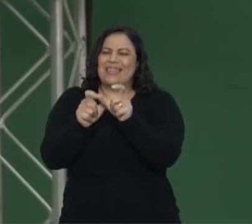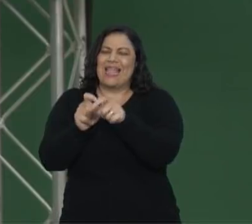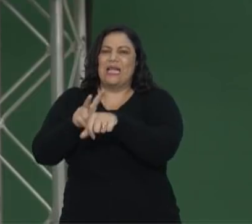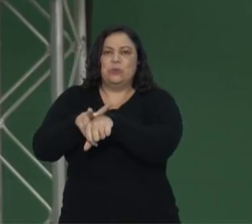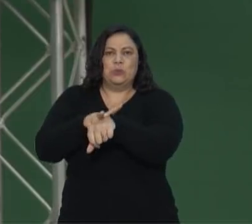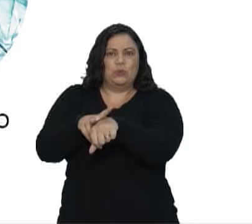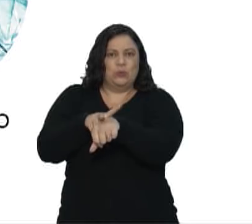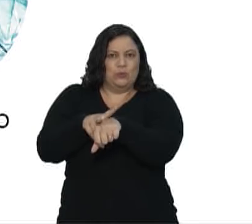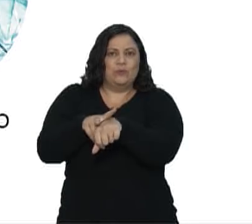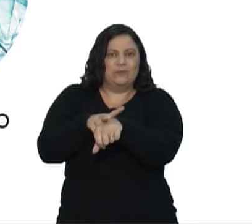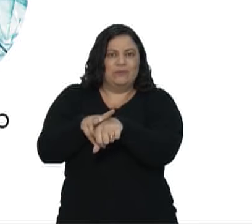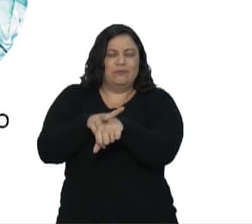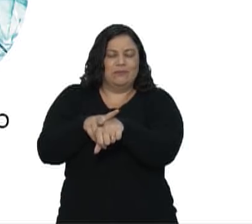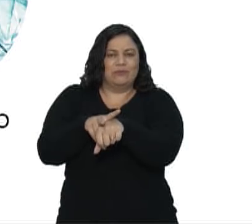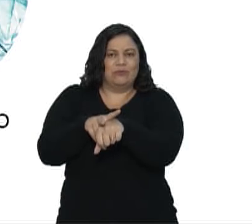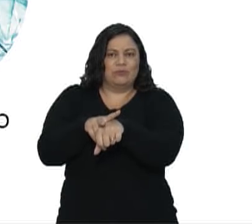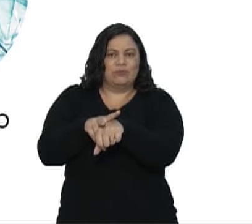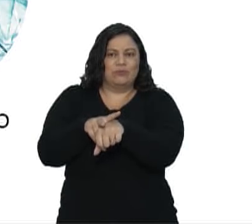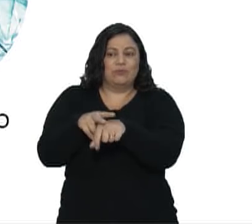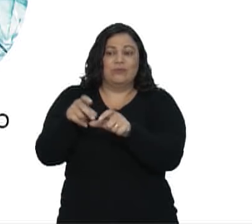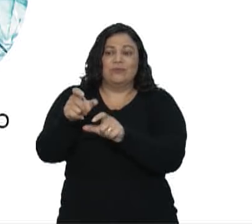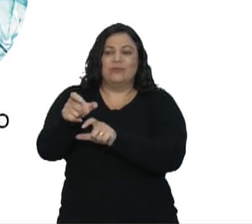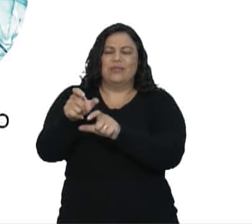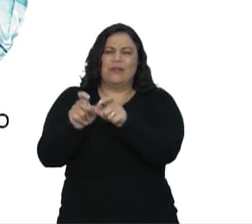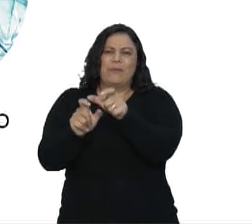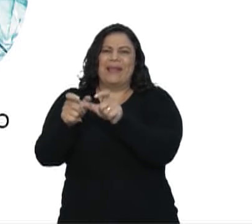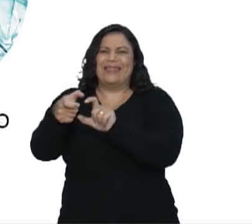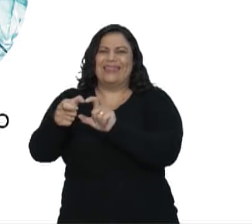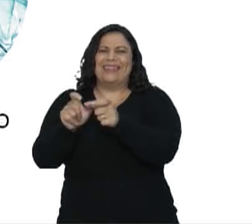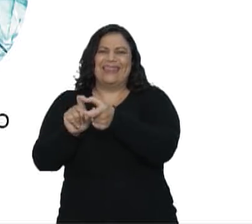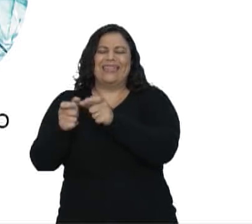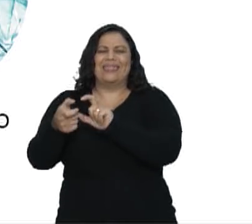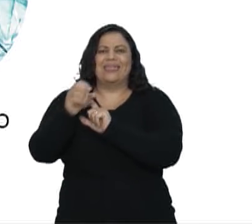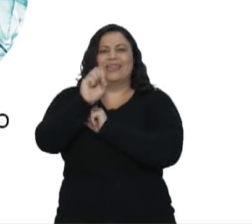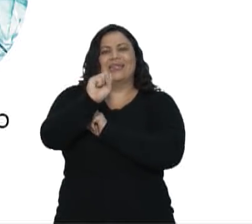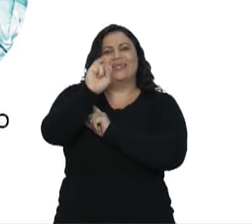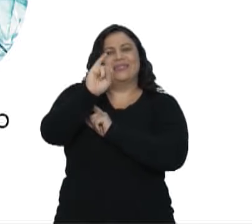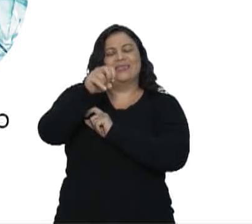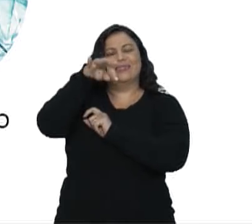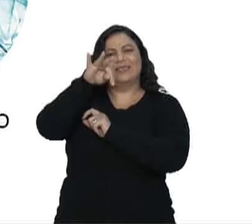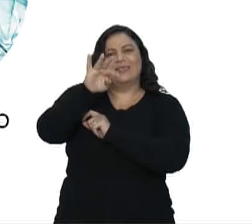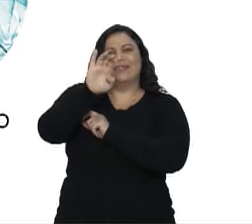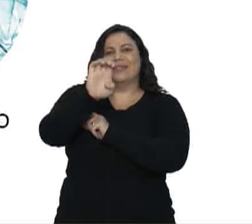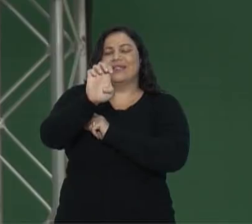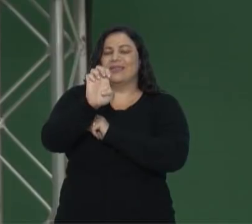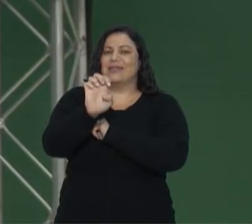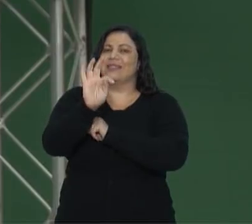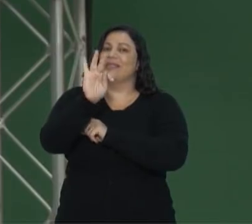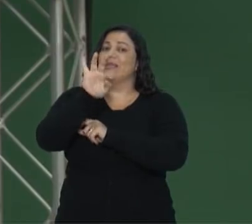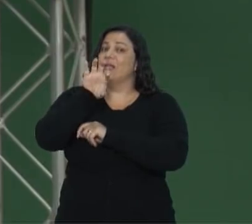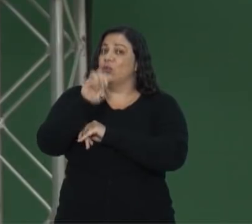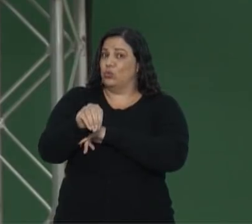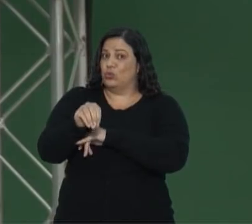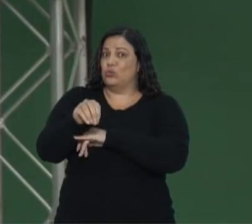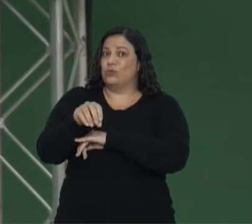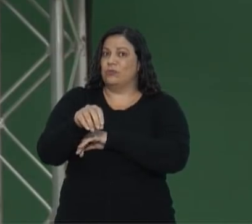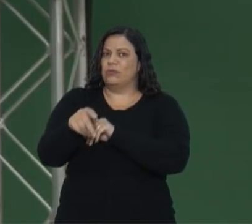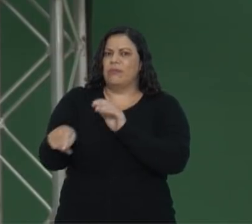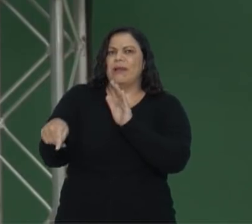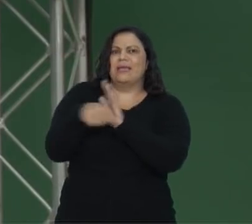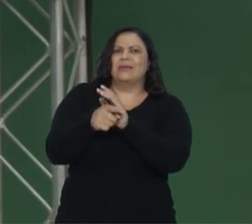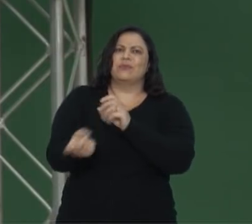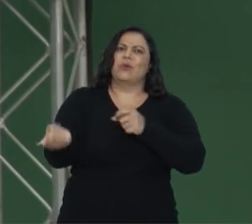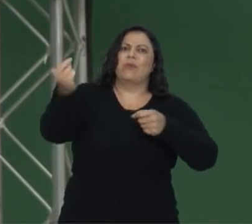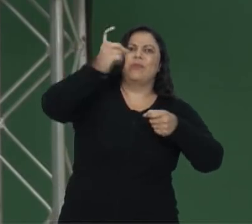vidro, que é um material sintético. Vocês acreditam que da areia eu consigo produzir o